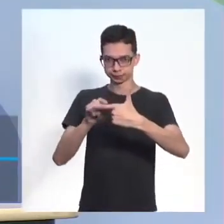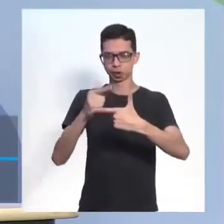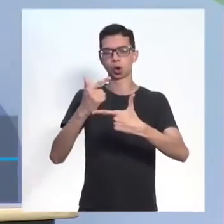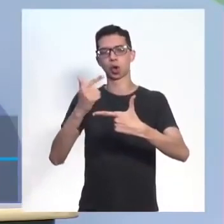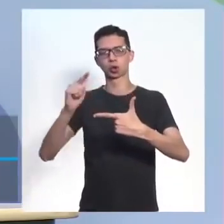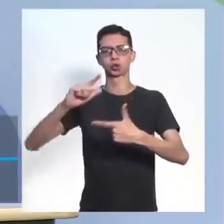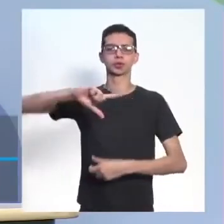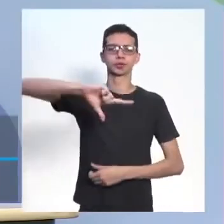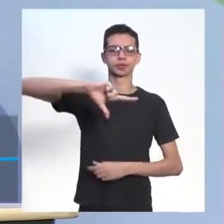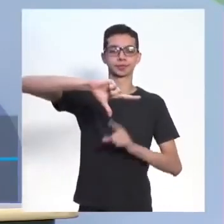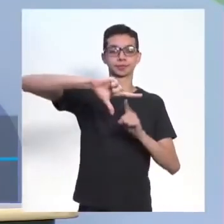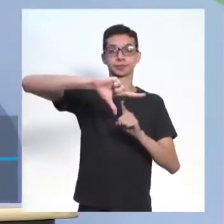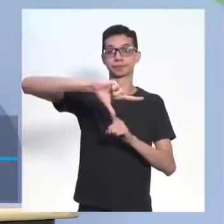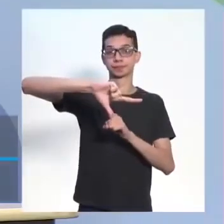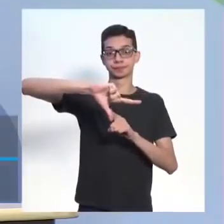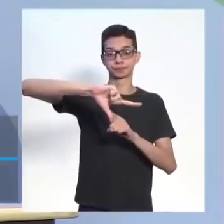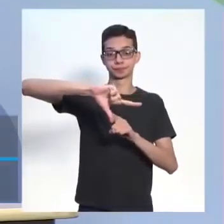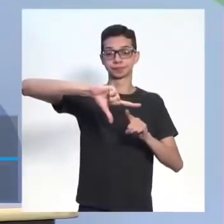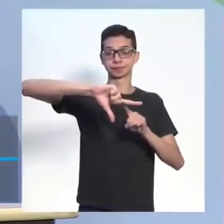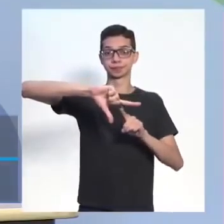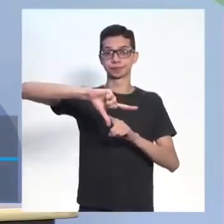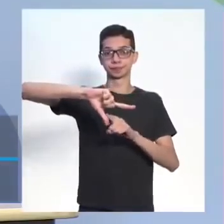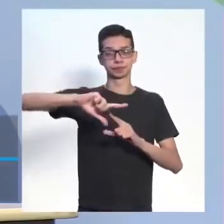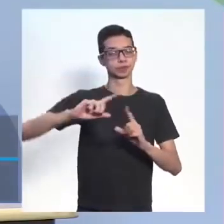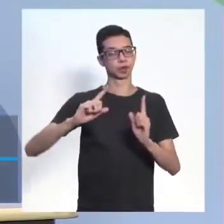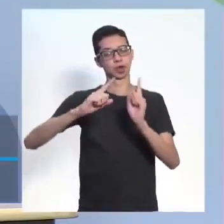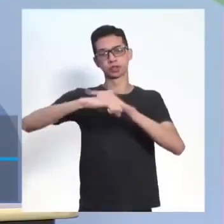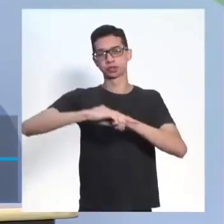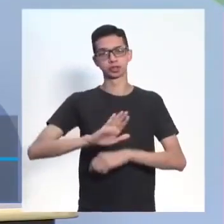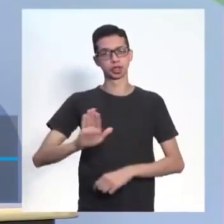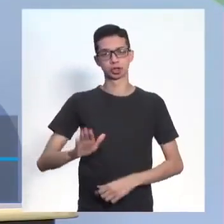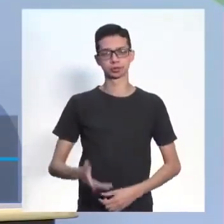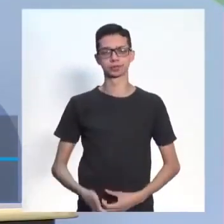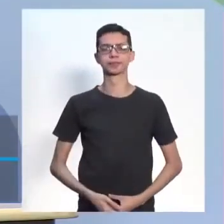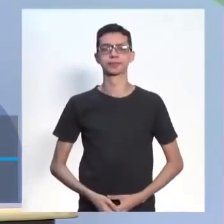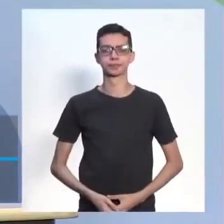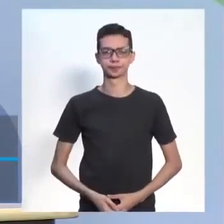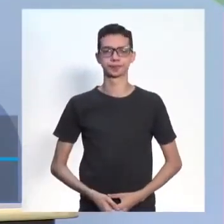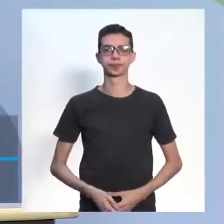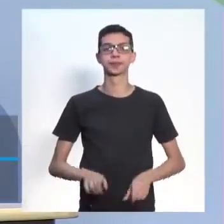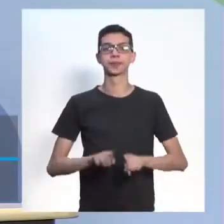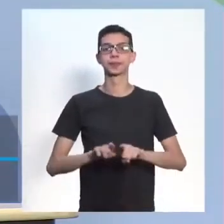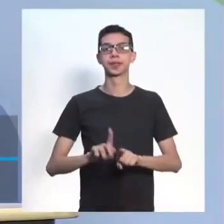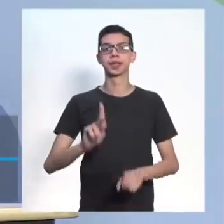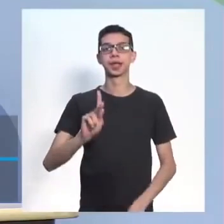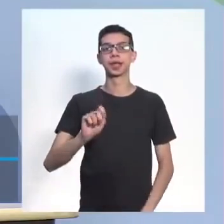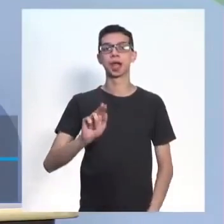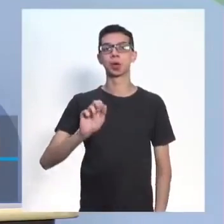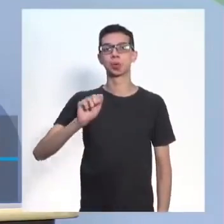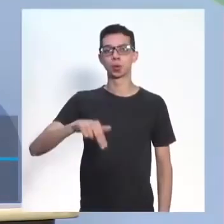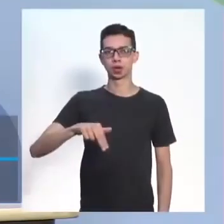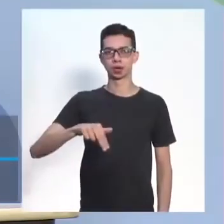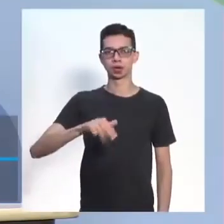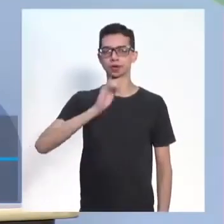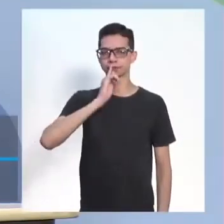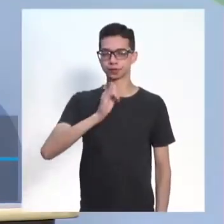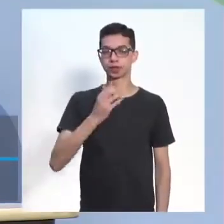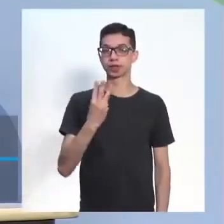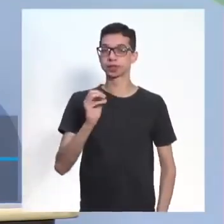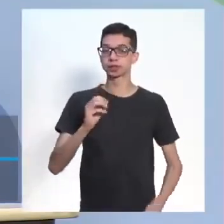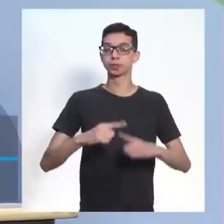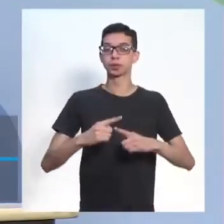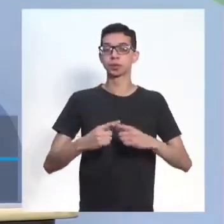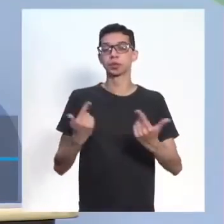o Cauã, Luiz, 30 graus porque os ângulos são correspondentes. Mas a gente tem várias